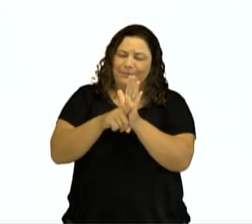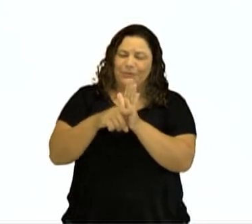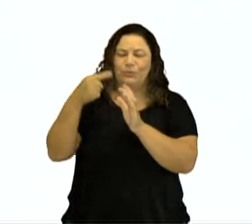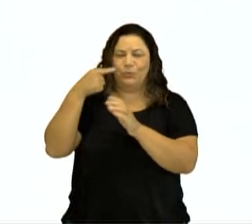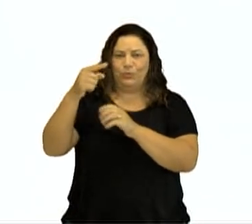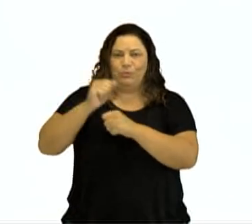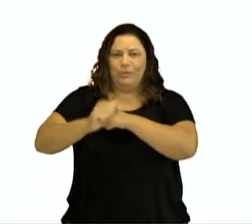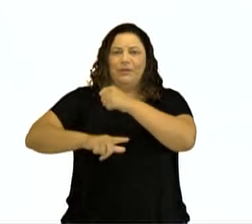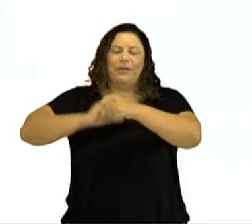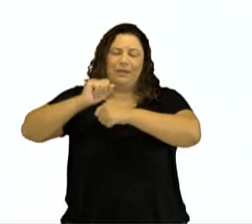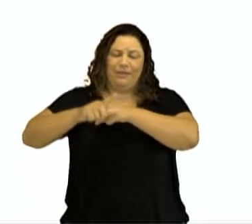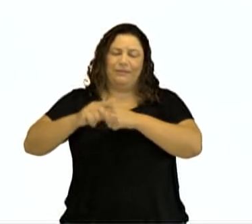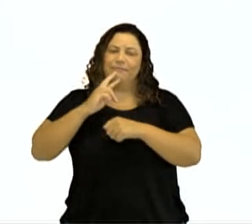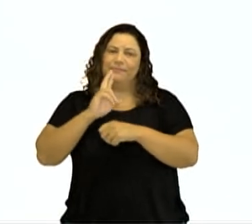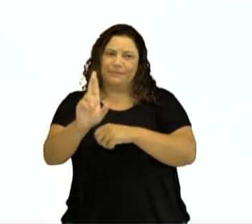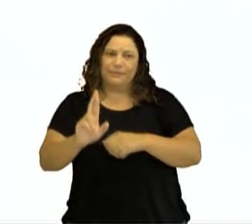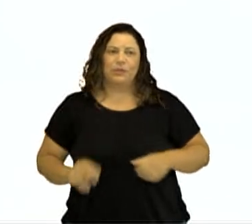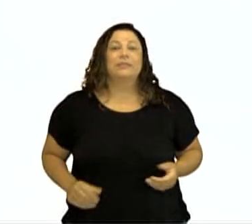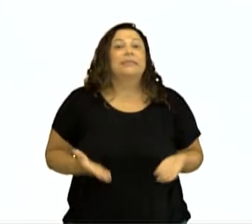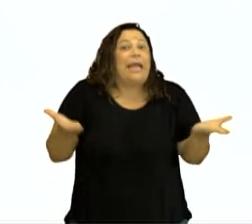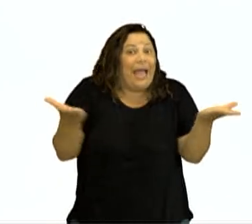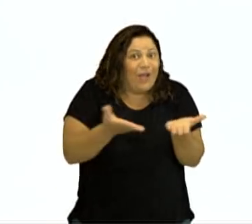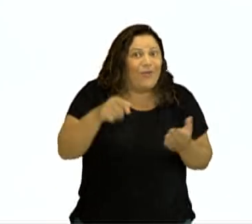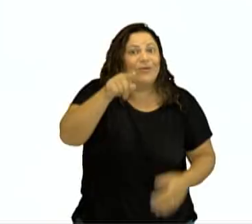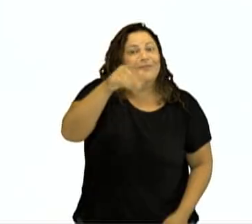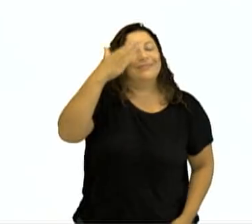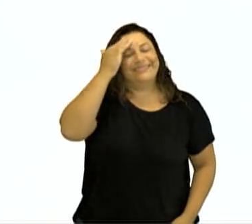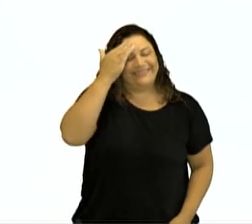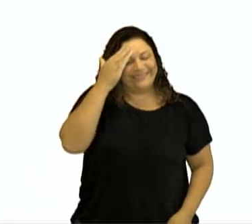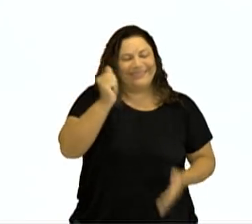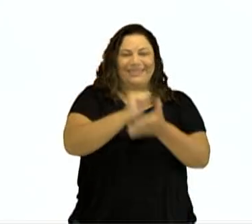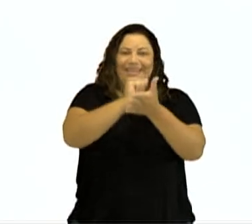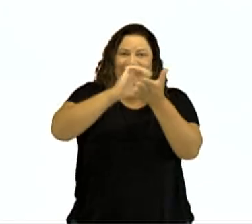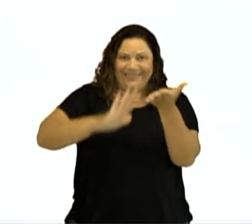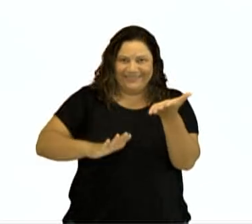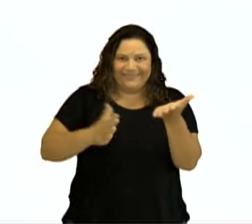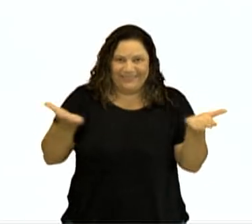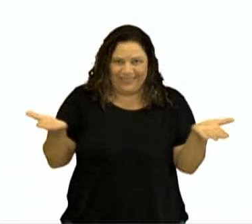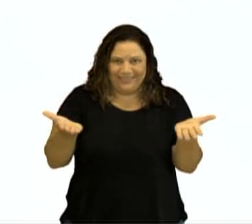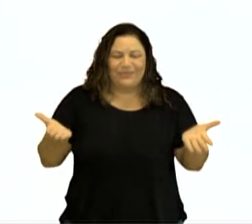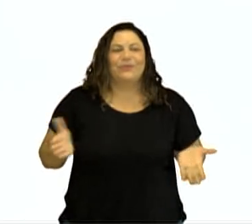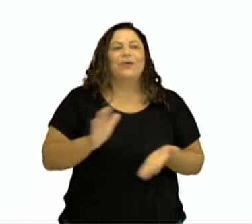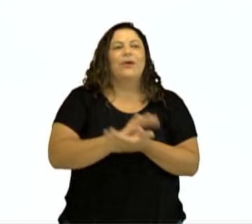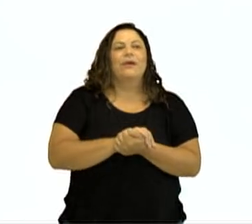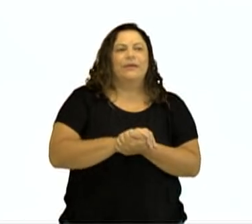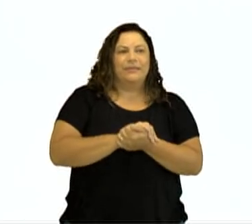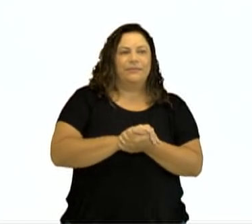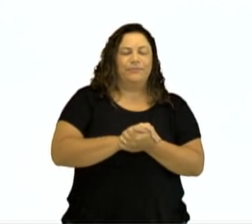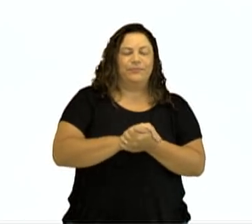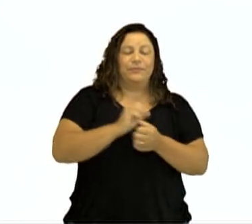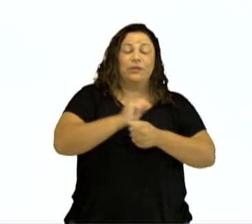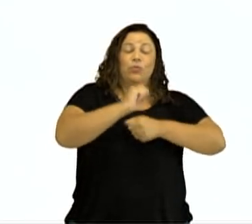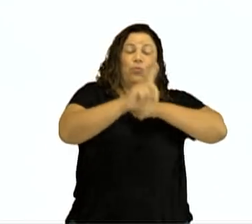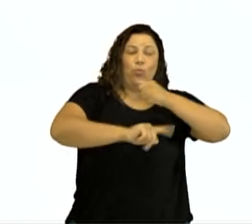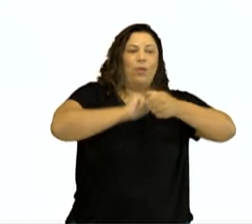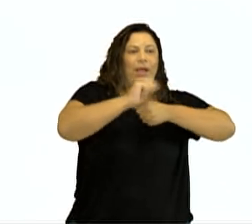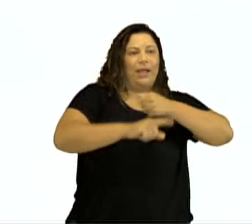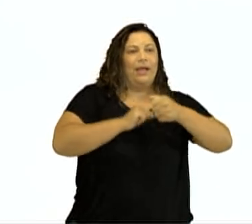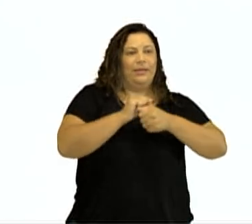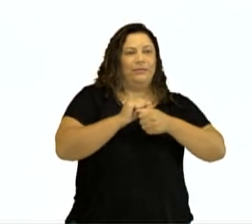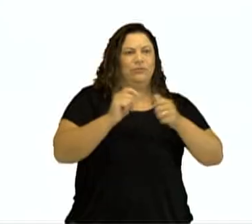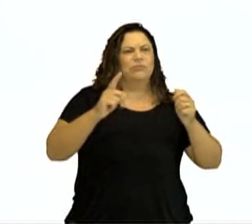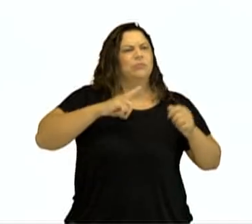nêutrons. Beleza? Vamos ver se vocês entenderam. Vamos fazer uma atividade aí, ó. O átomo de um elemento químico possui